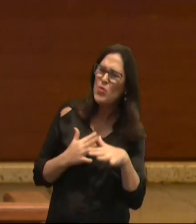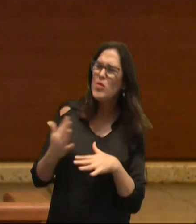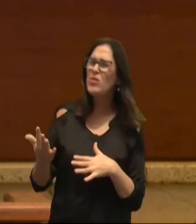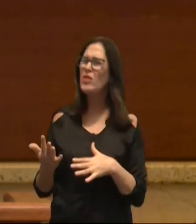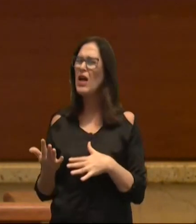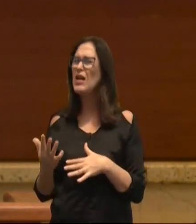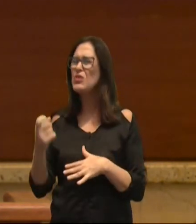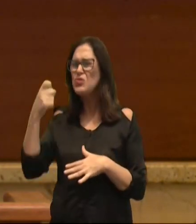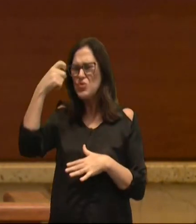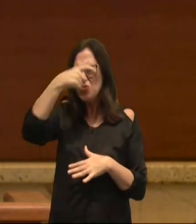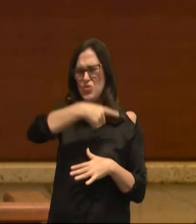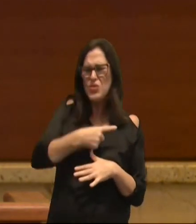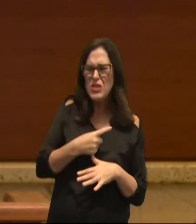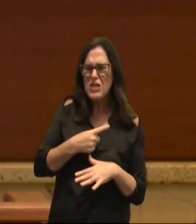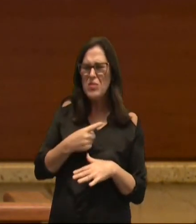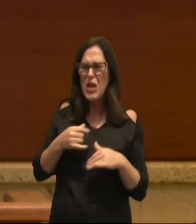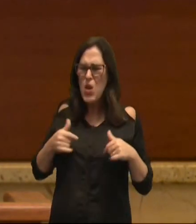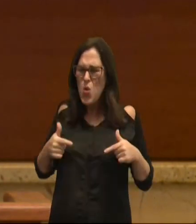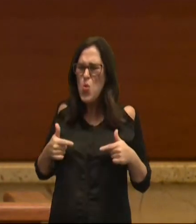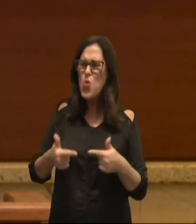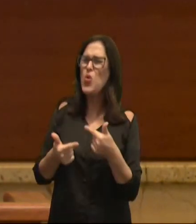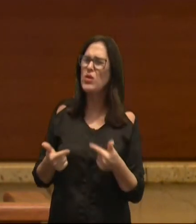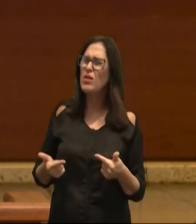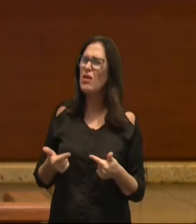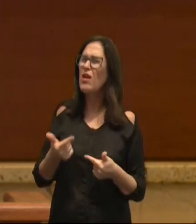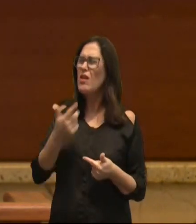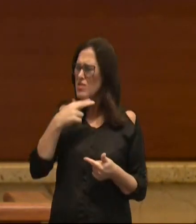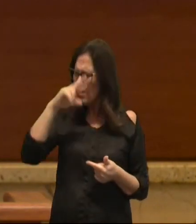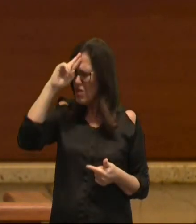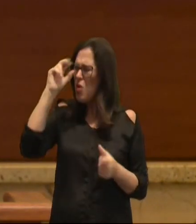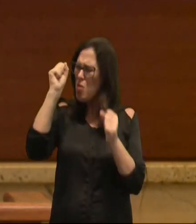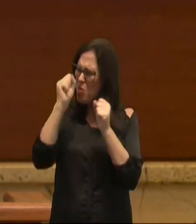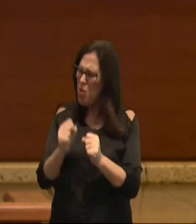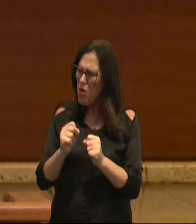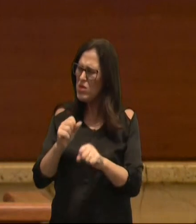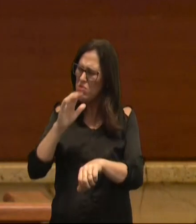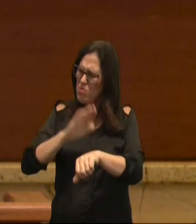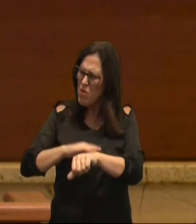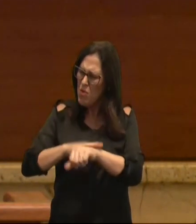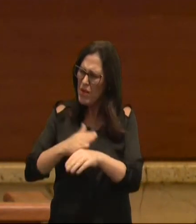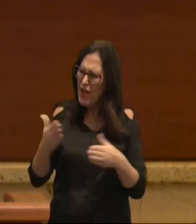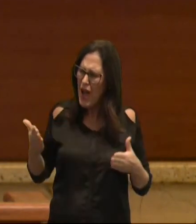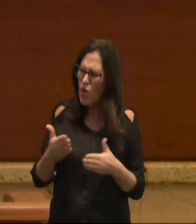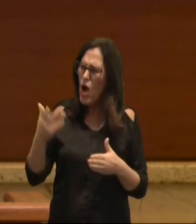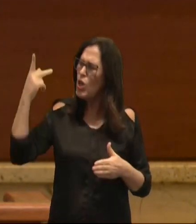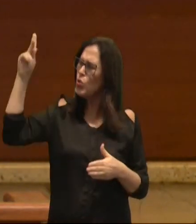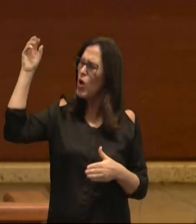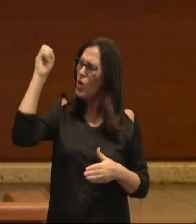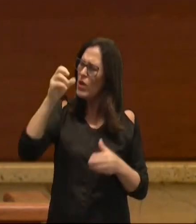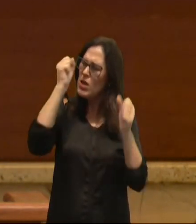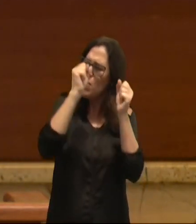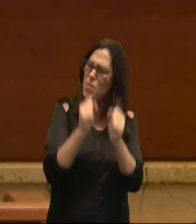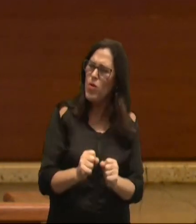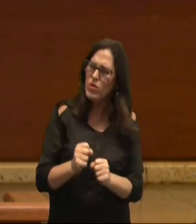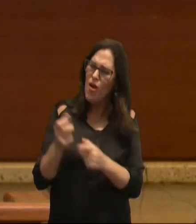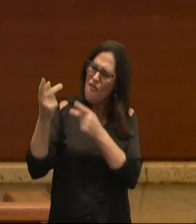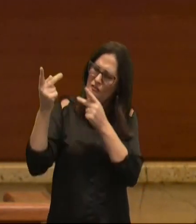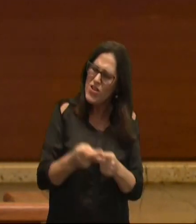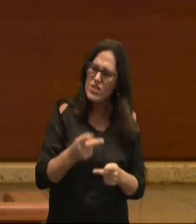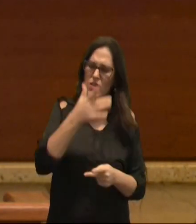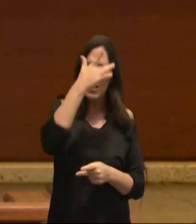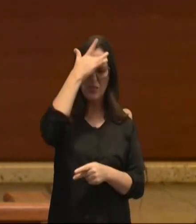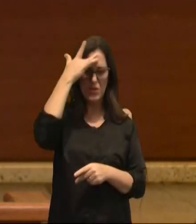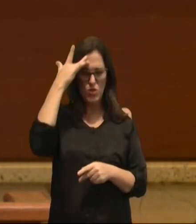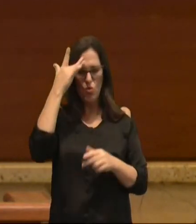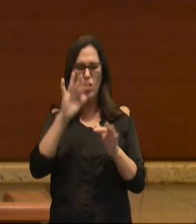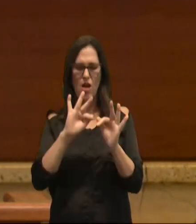pelas dificuldades, pelas lutas, ó Senhor, mas que o Senhor possa estar neste momento com a Tua graça e com o Teu poder, visitando esses